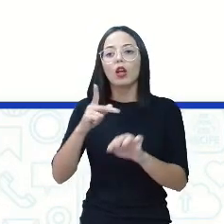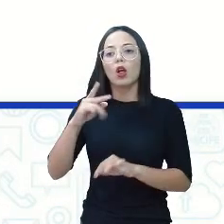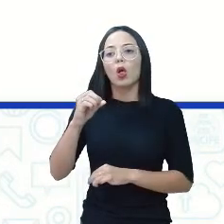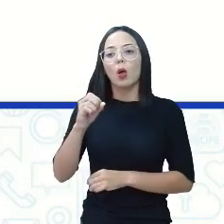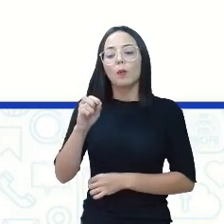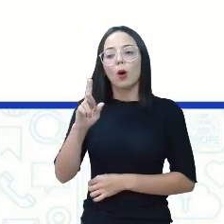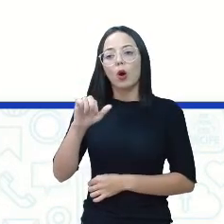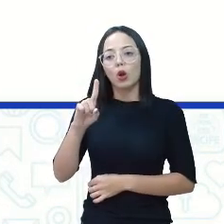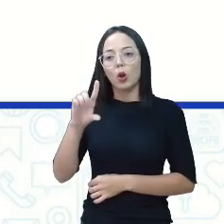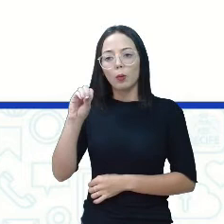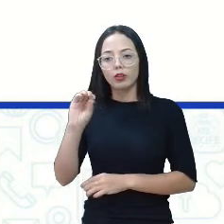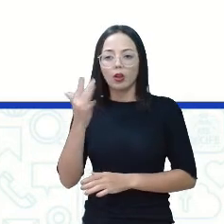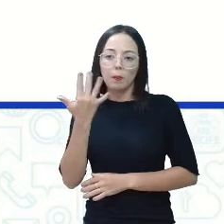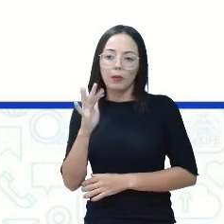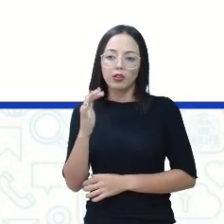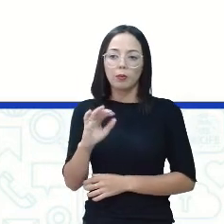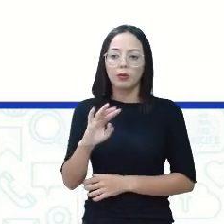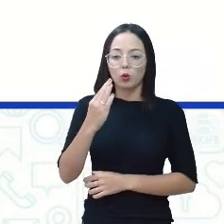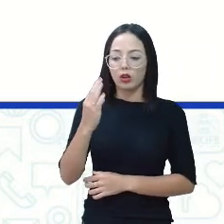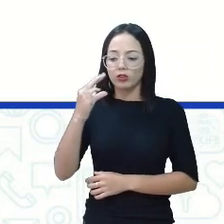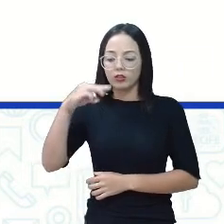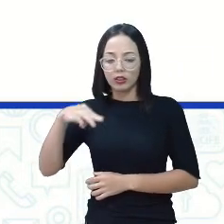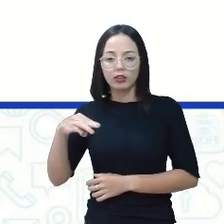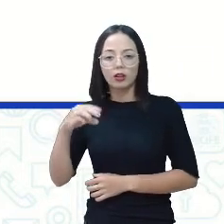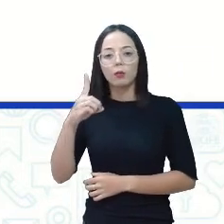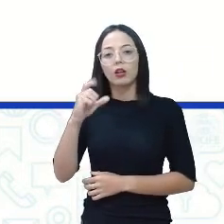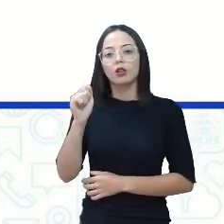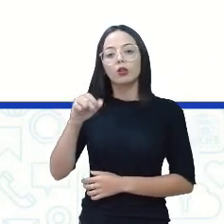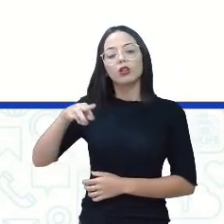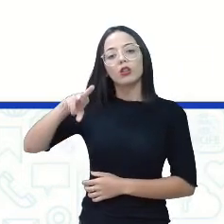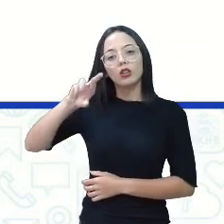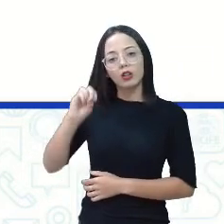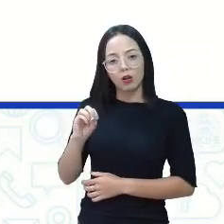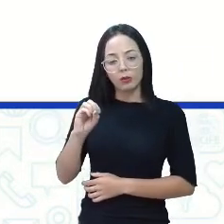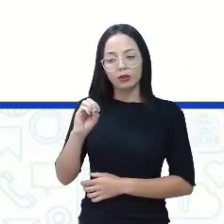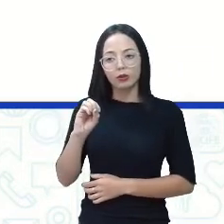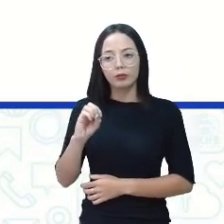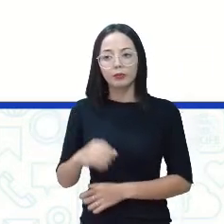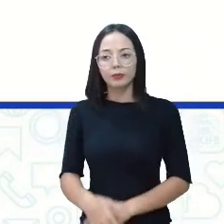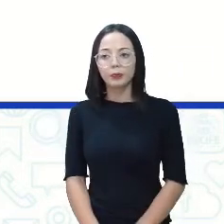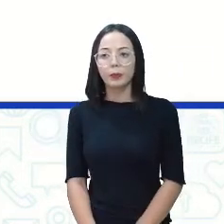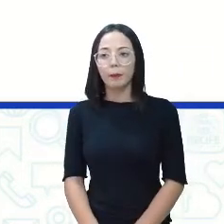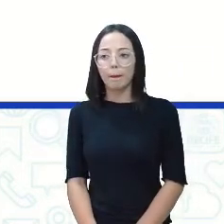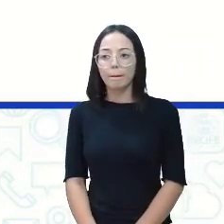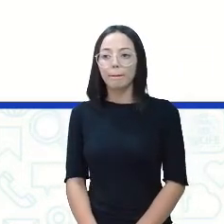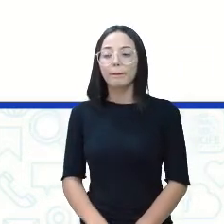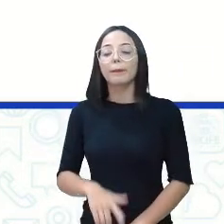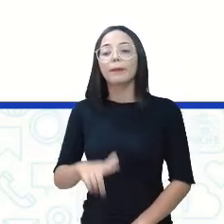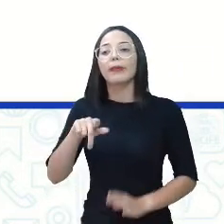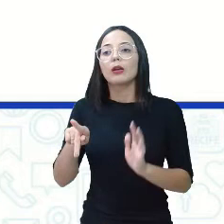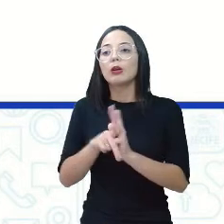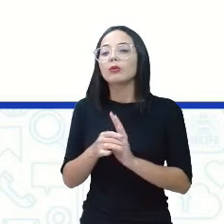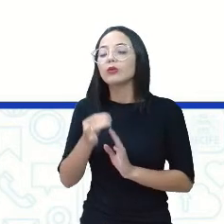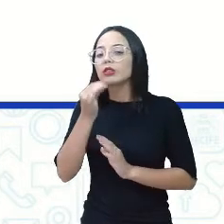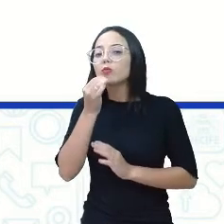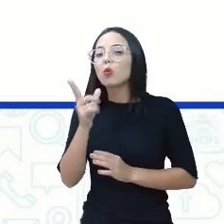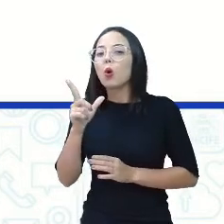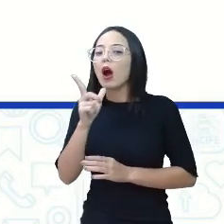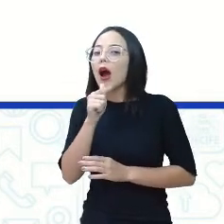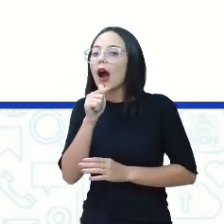poliuretano, com aproximadamente 4 centímetros de diâmetro. Essa esponja é umedecida com